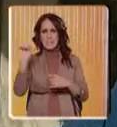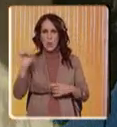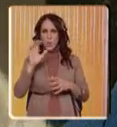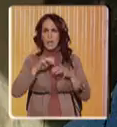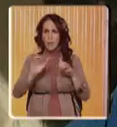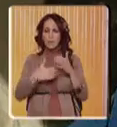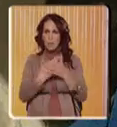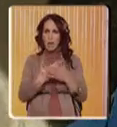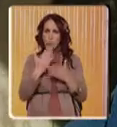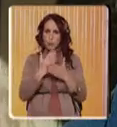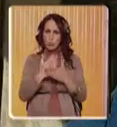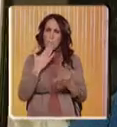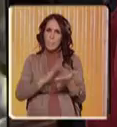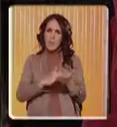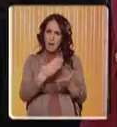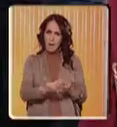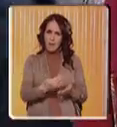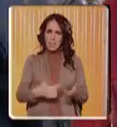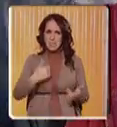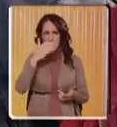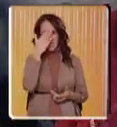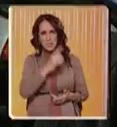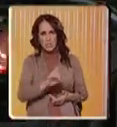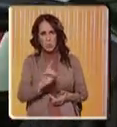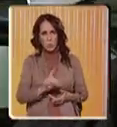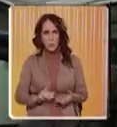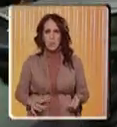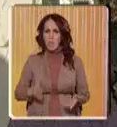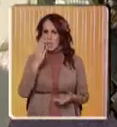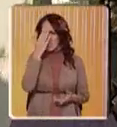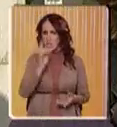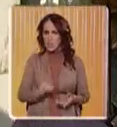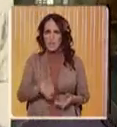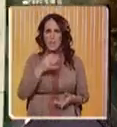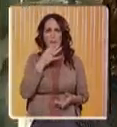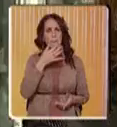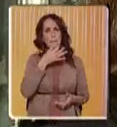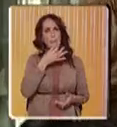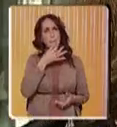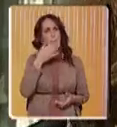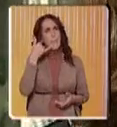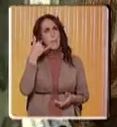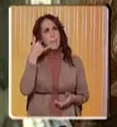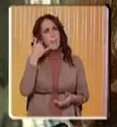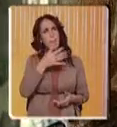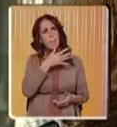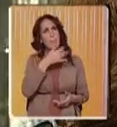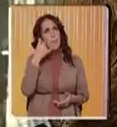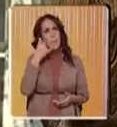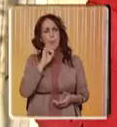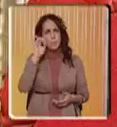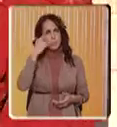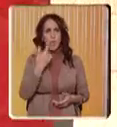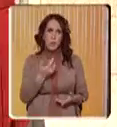indicam esse facto. Acho que não. Penso que não. Falar muito ao telemóvel, acredito que sim, que possa